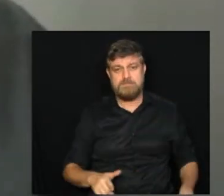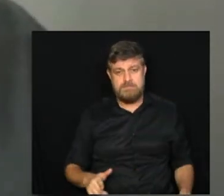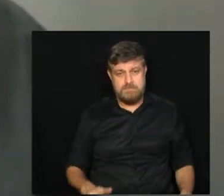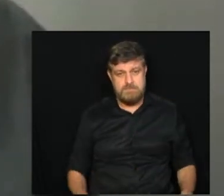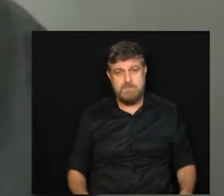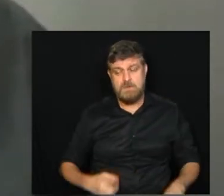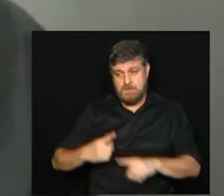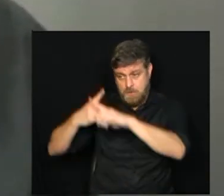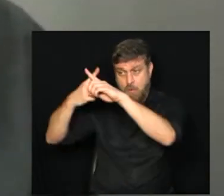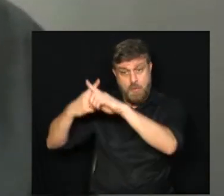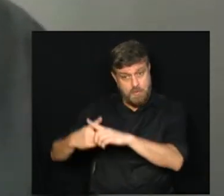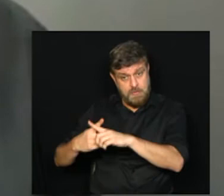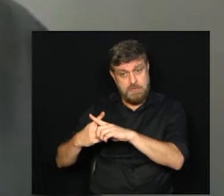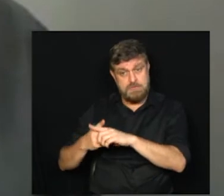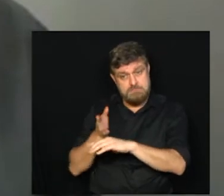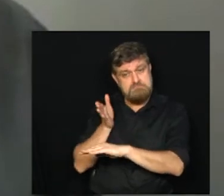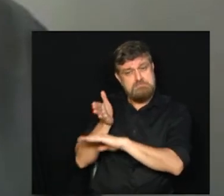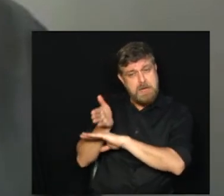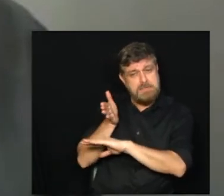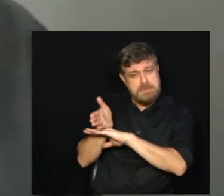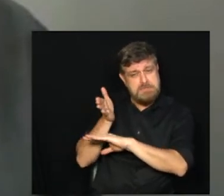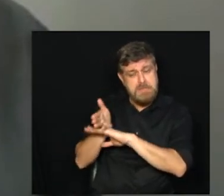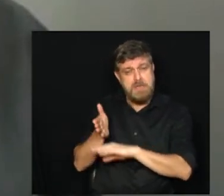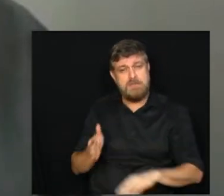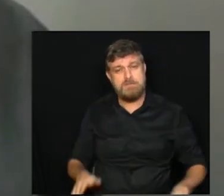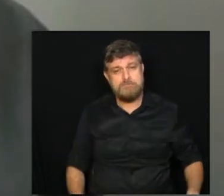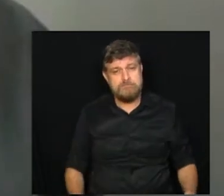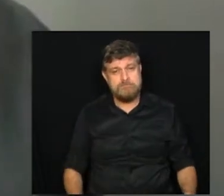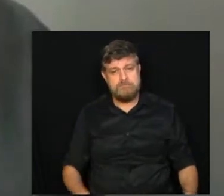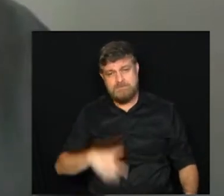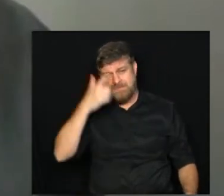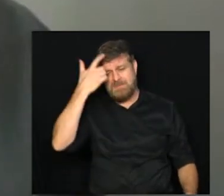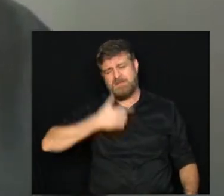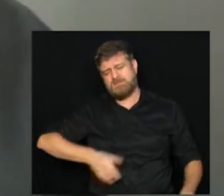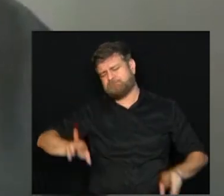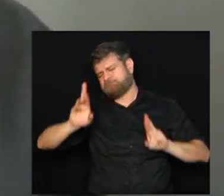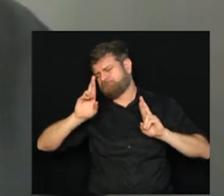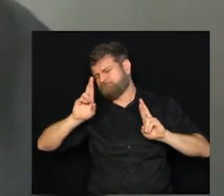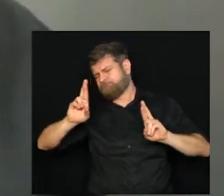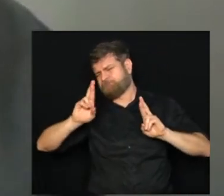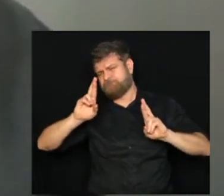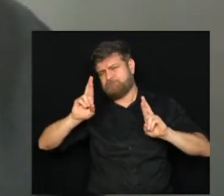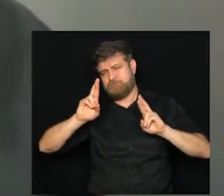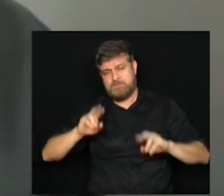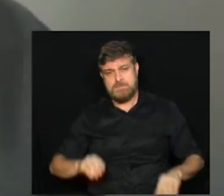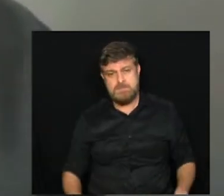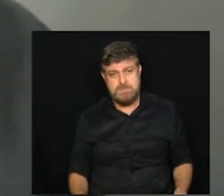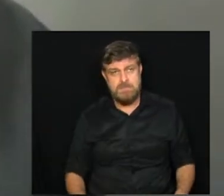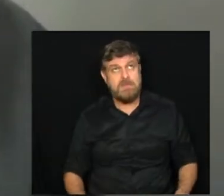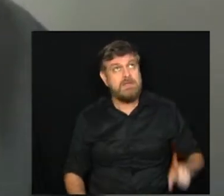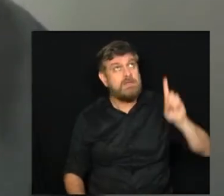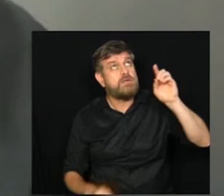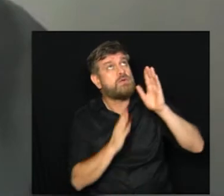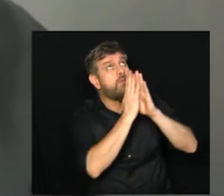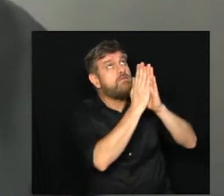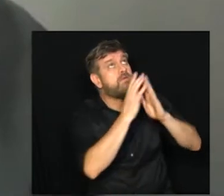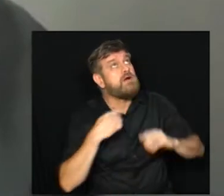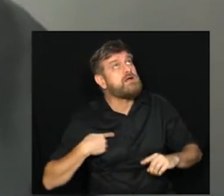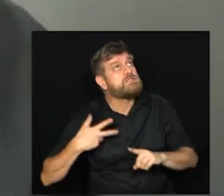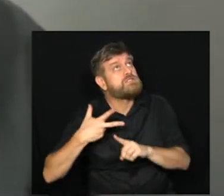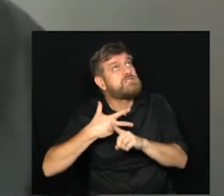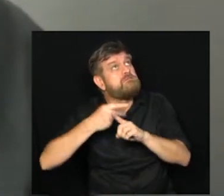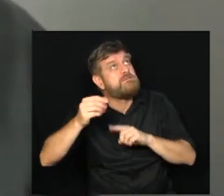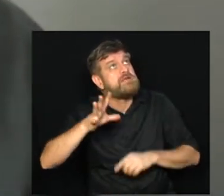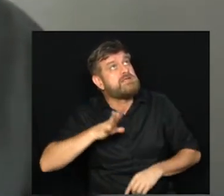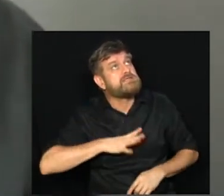desse concurso, né? E eu torço muito e peço muito que a Deus que a gente ganhe, né? Que Campinas